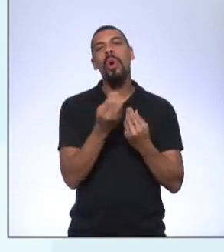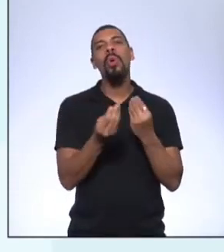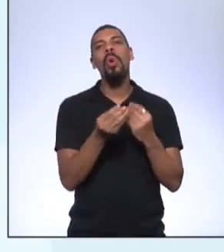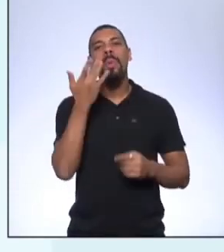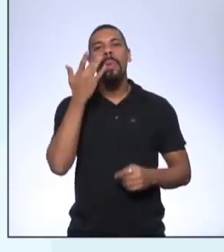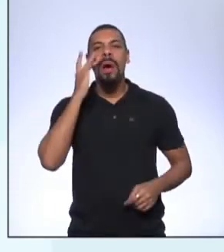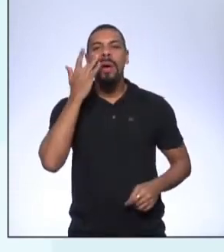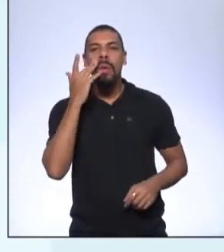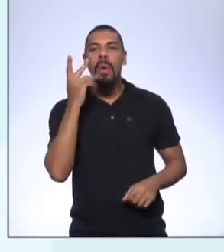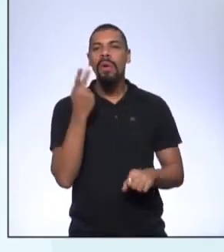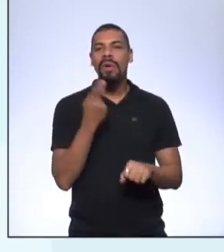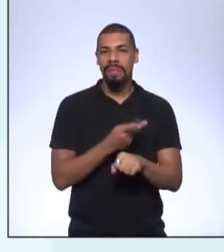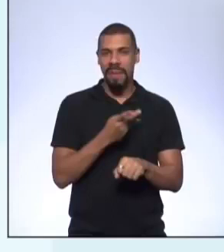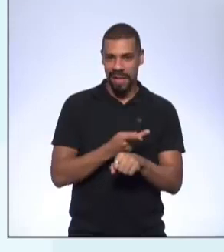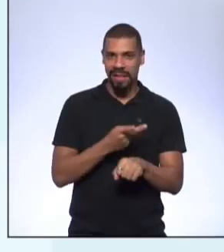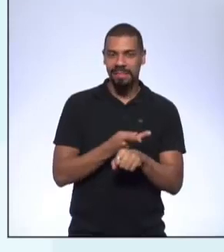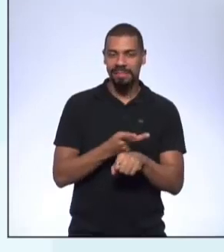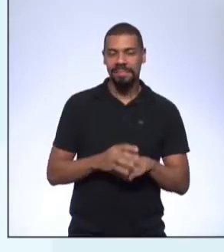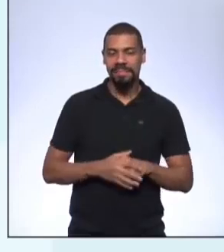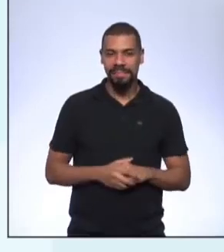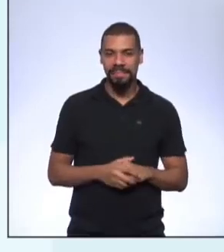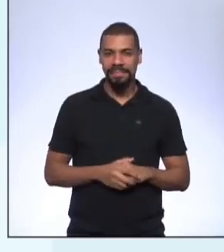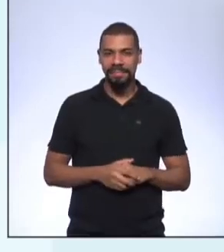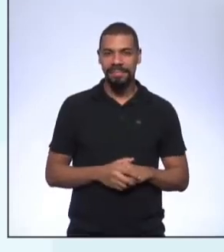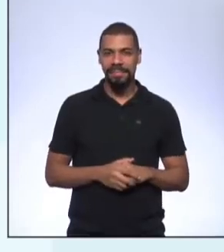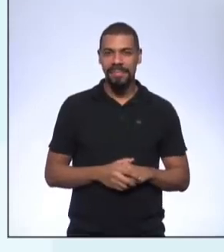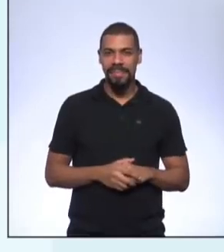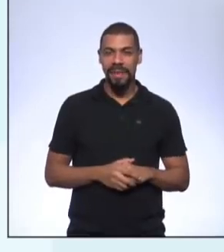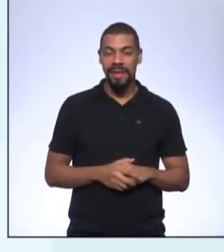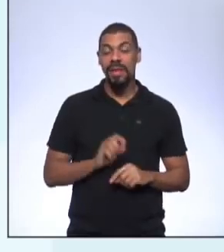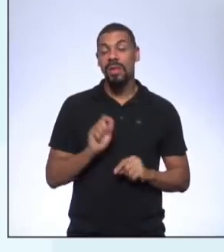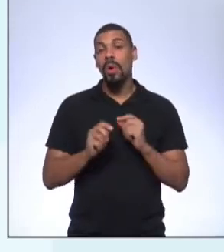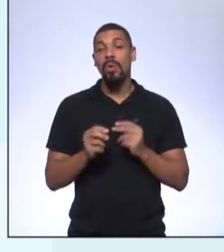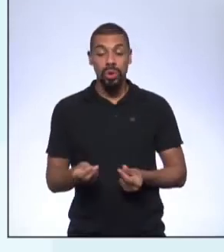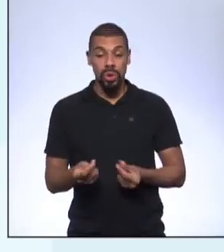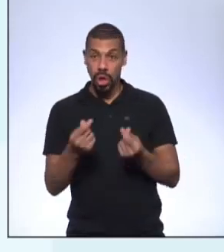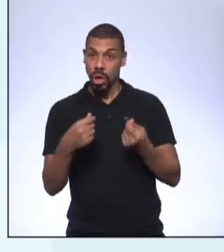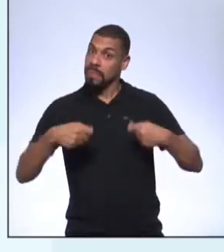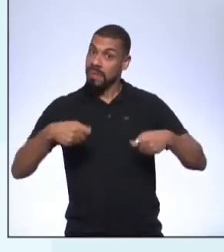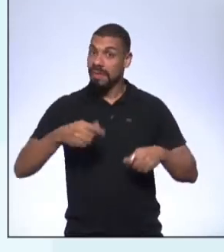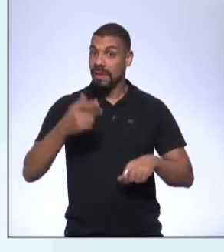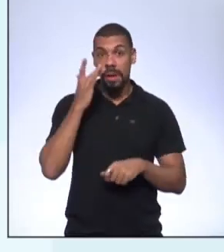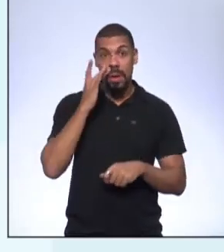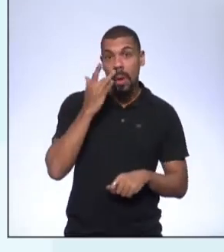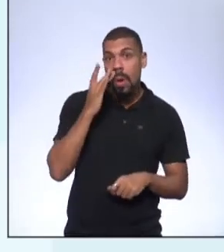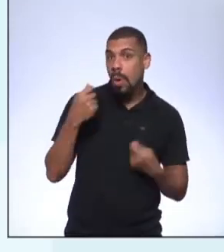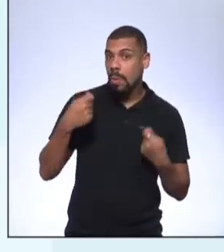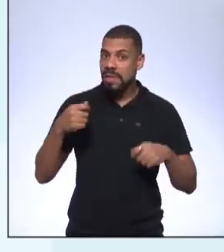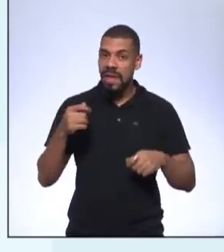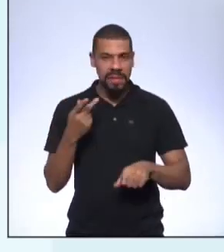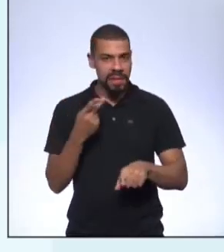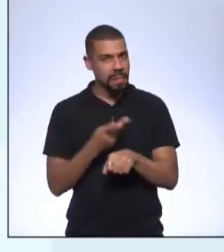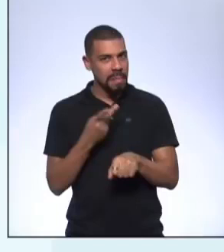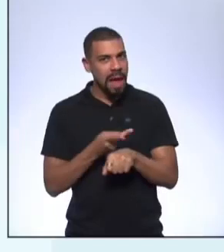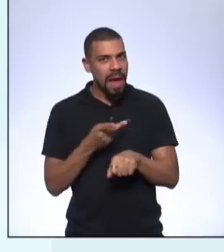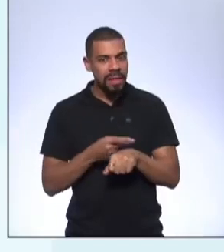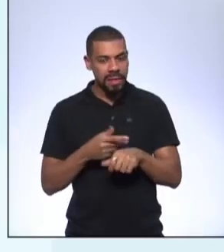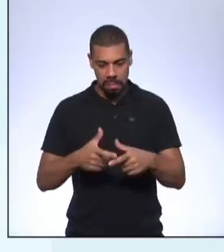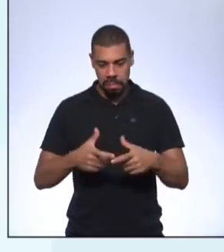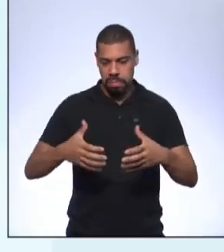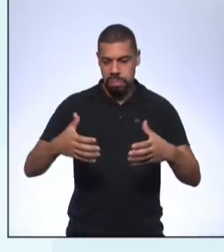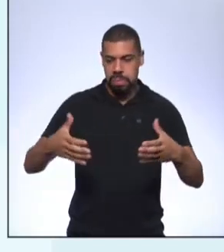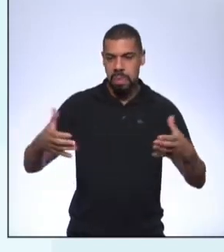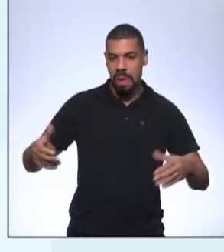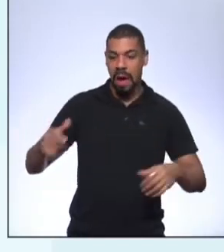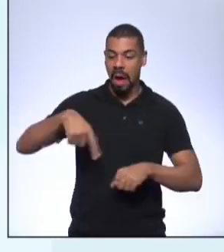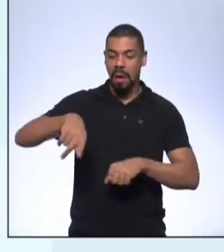ouro e com prata. Tá? Então, as moedas, para o dinheiro circular, precisava ter ouro e precisava ter prata. Então, quanto mais tem, mais rico o